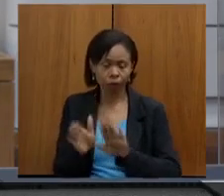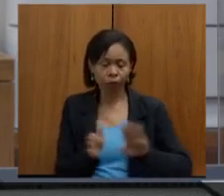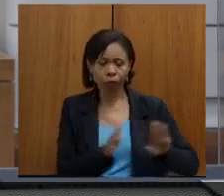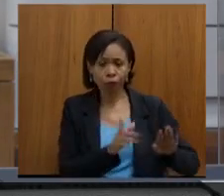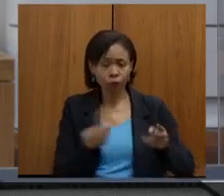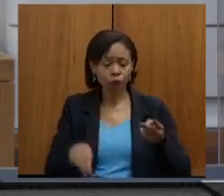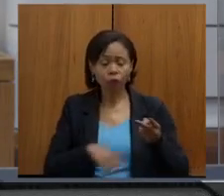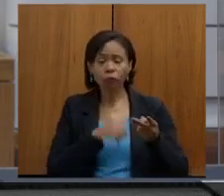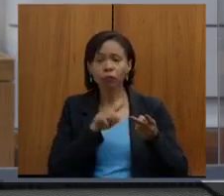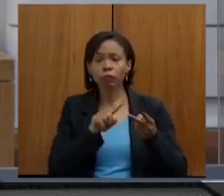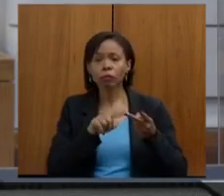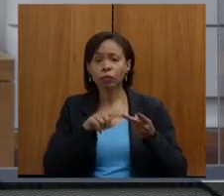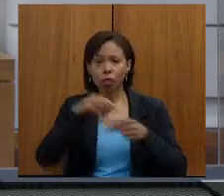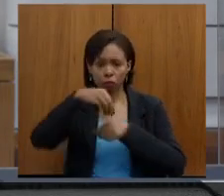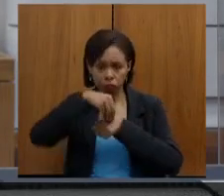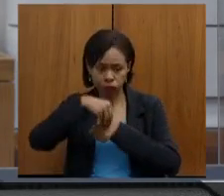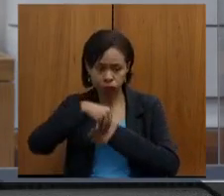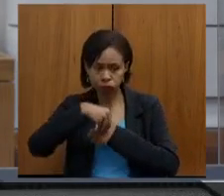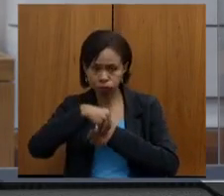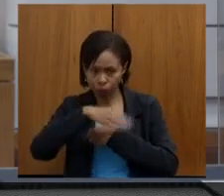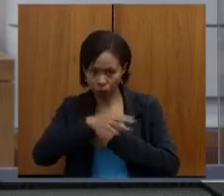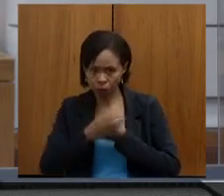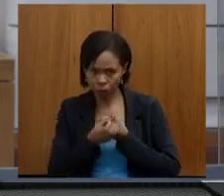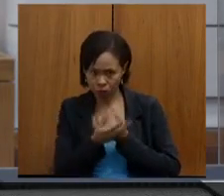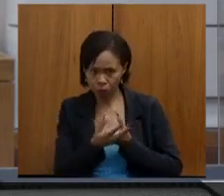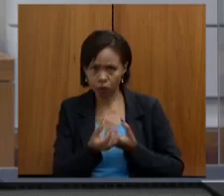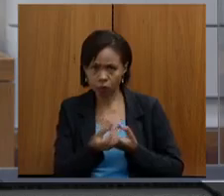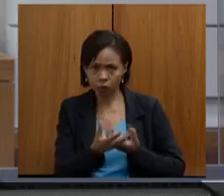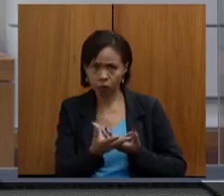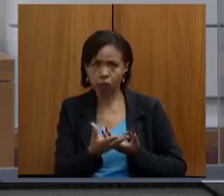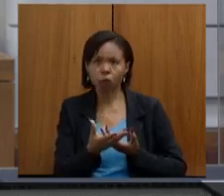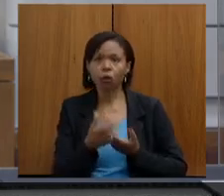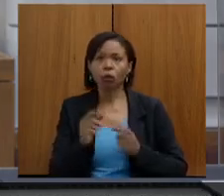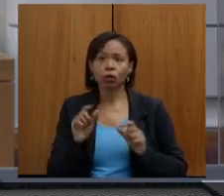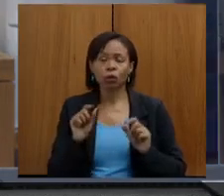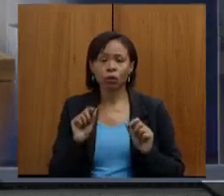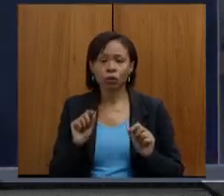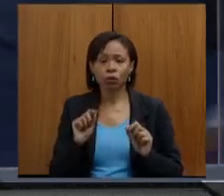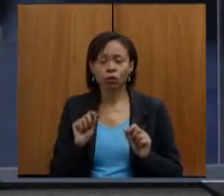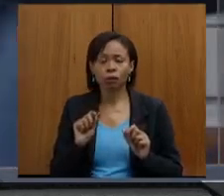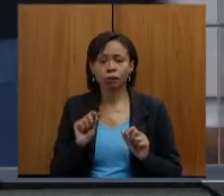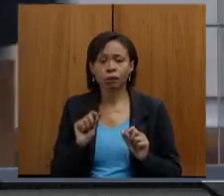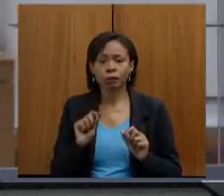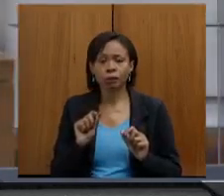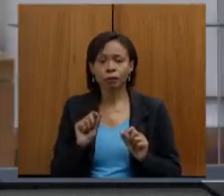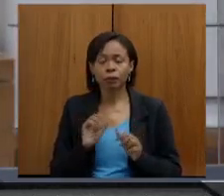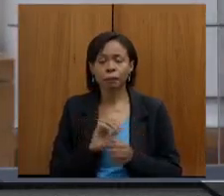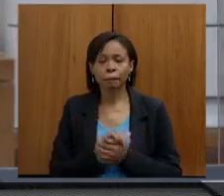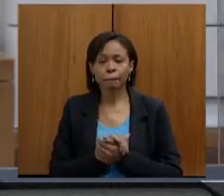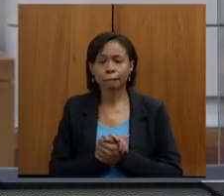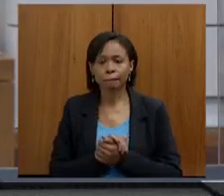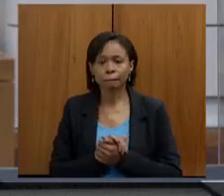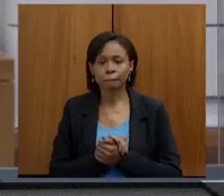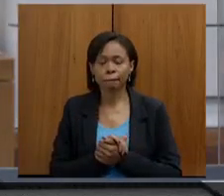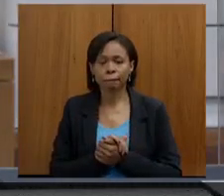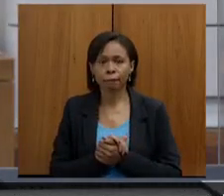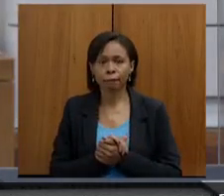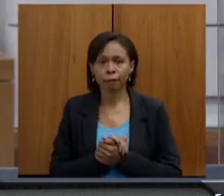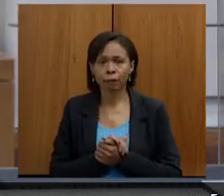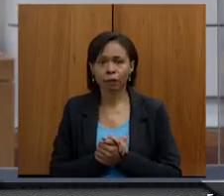outro queria dar uma informação para o senhor o nosso nós